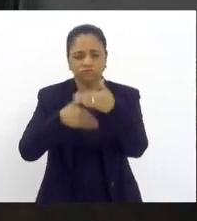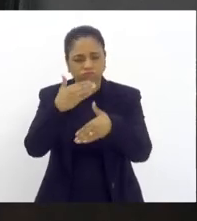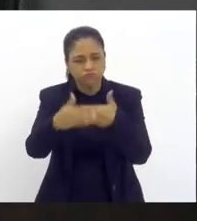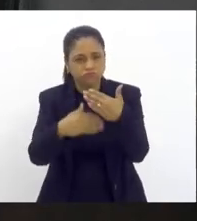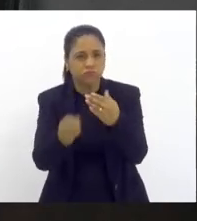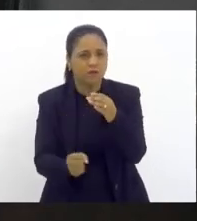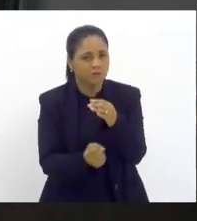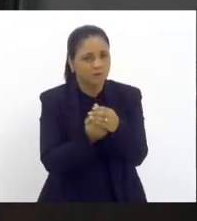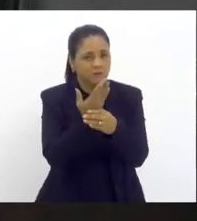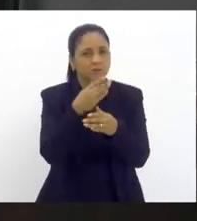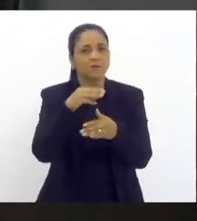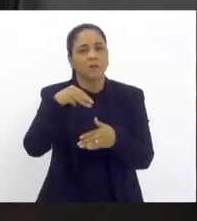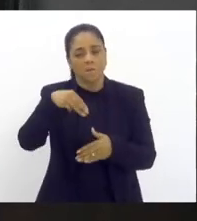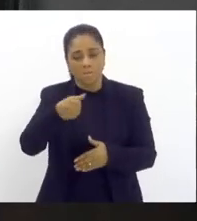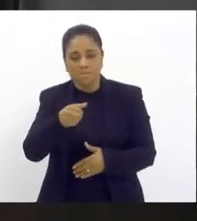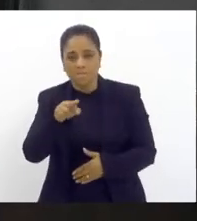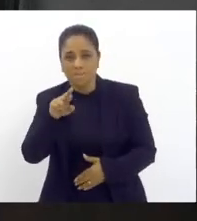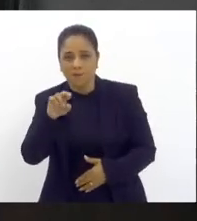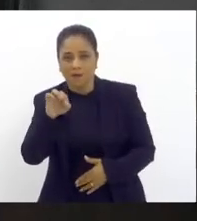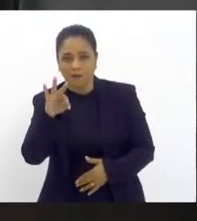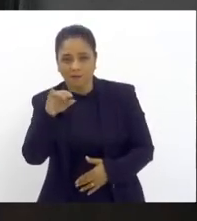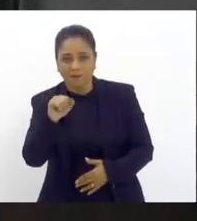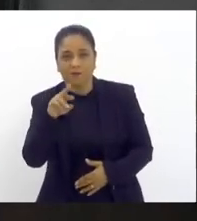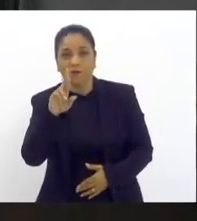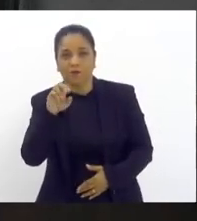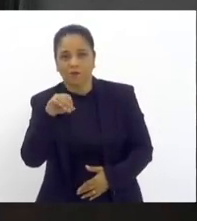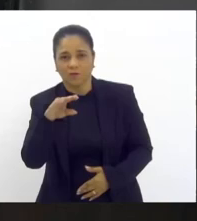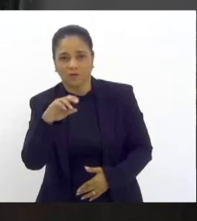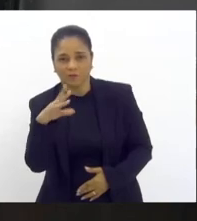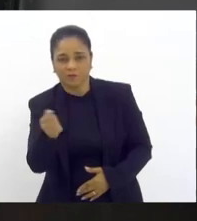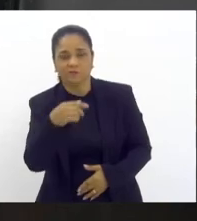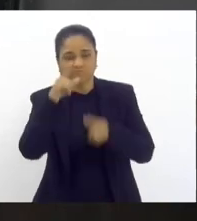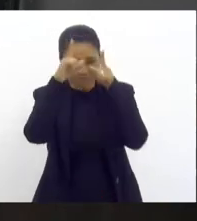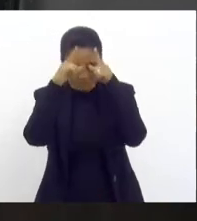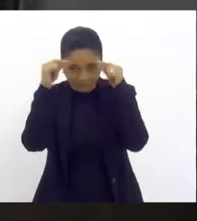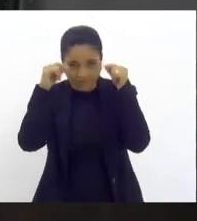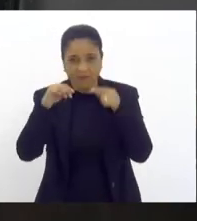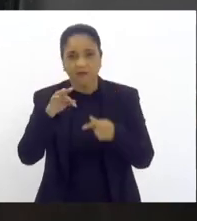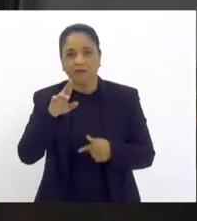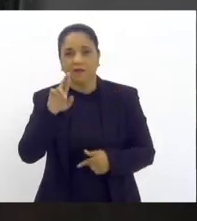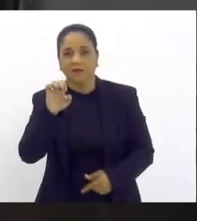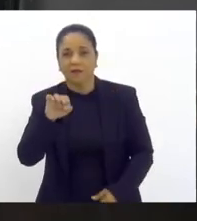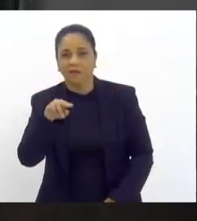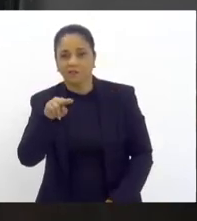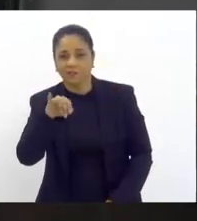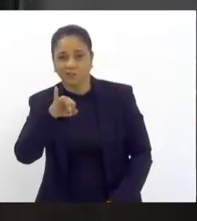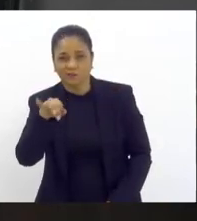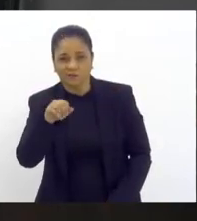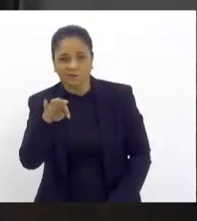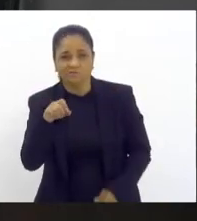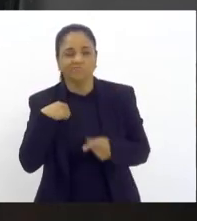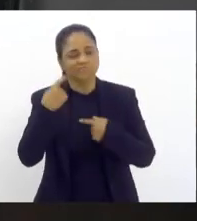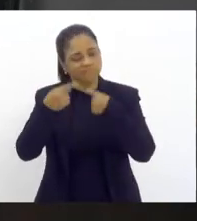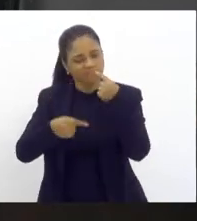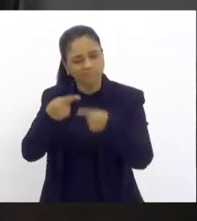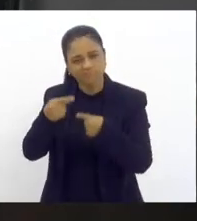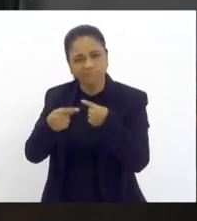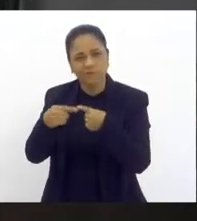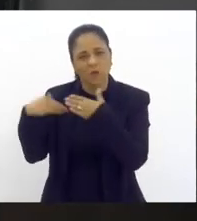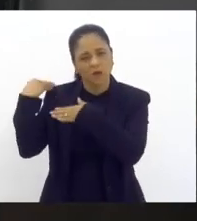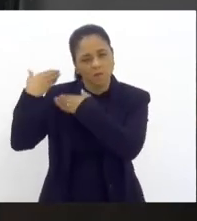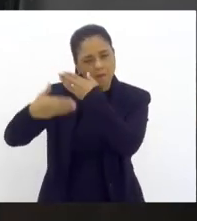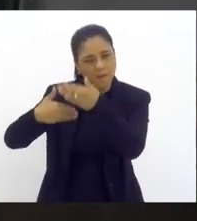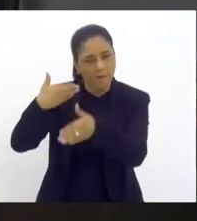deputada Marta Rocha, deputada Zeidan, deputada enfermeira Rejane. A gente já vem aí em longas discussões, porque